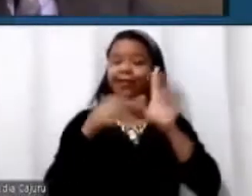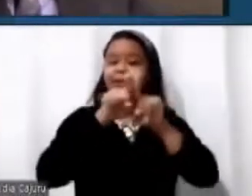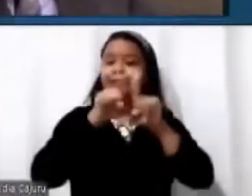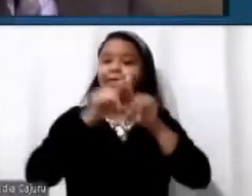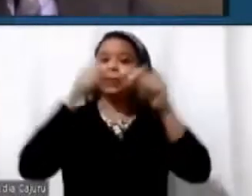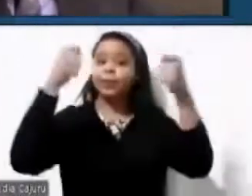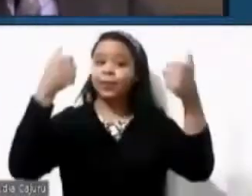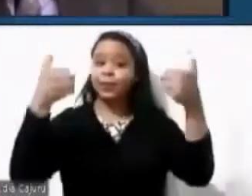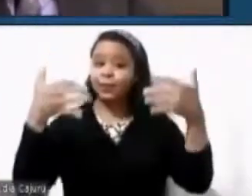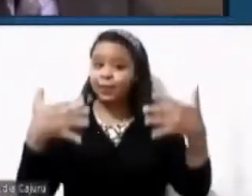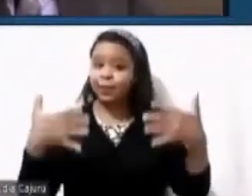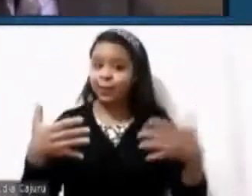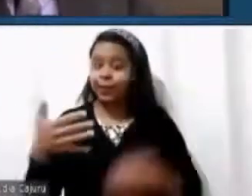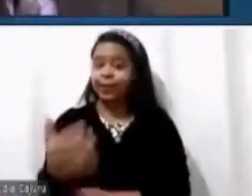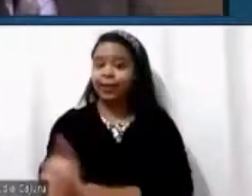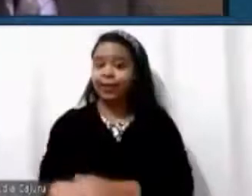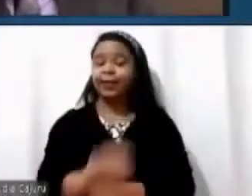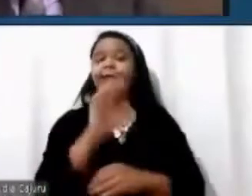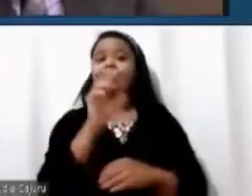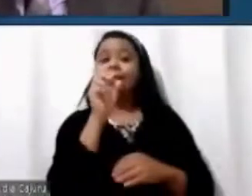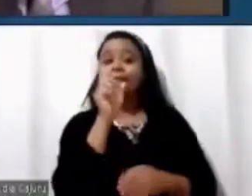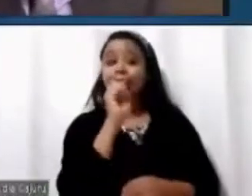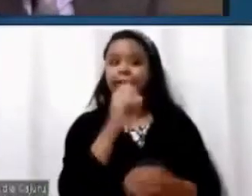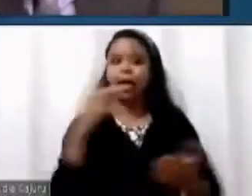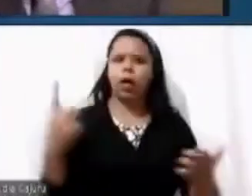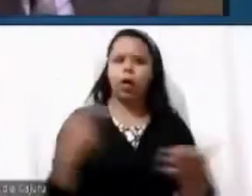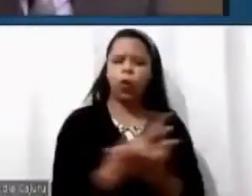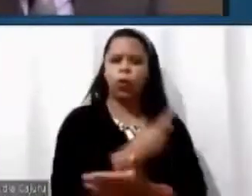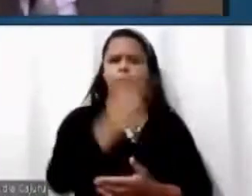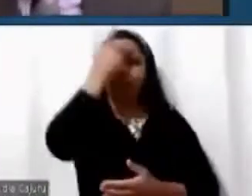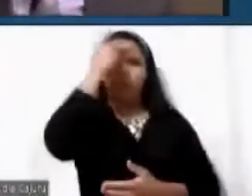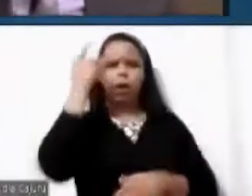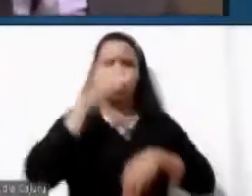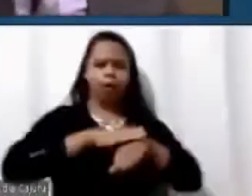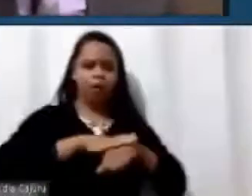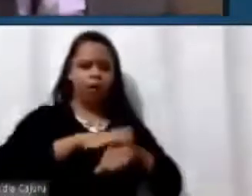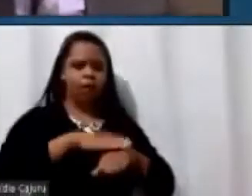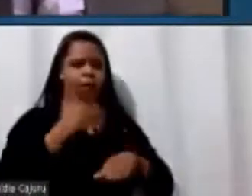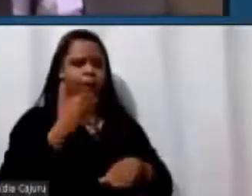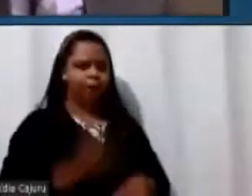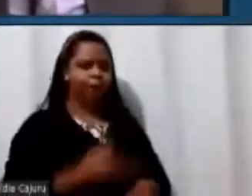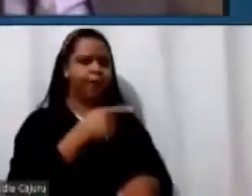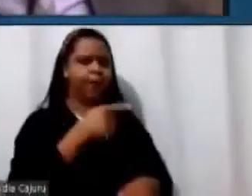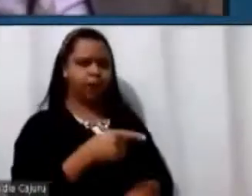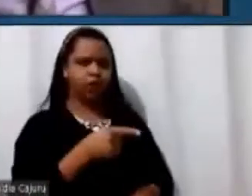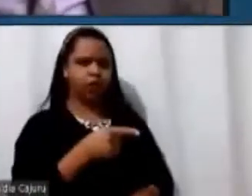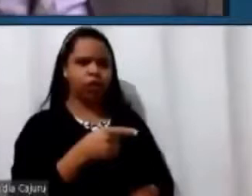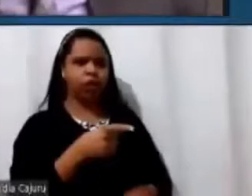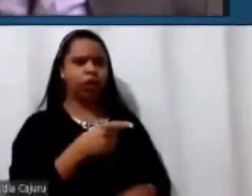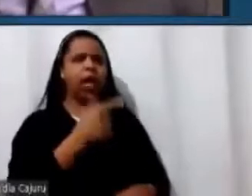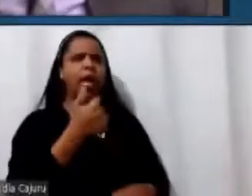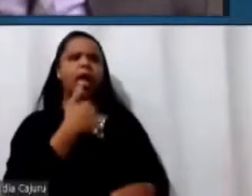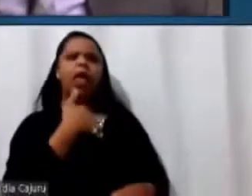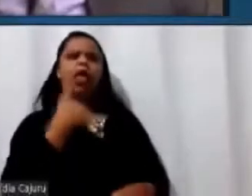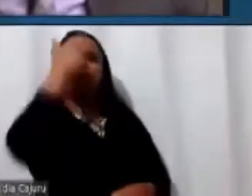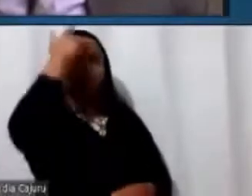esse acesso implique risco ao próprio paciente ou a terceiros. E aí, de vez em quando, há algumas questões aí que são levantadas, né? Recentemente